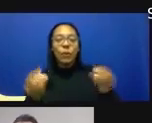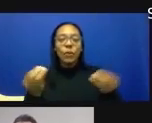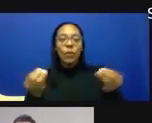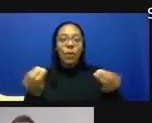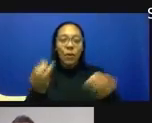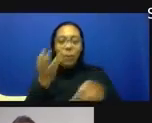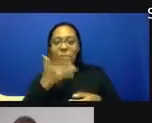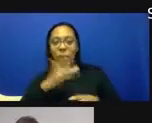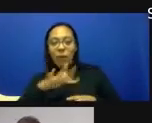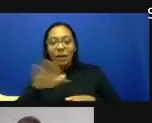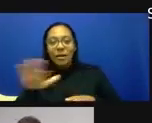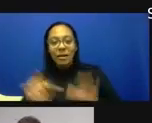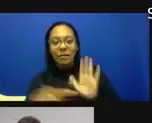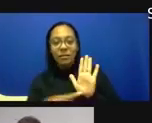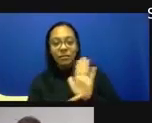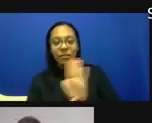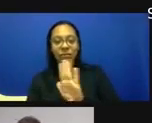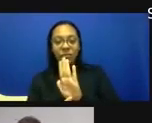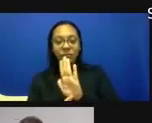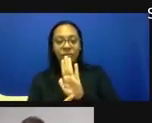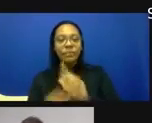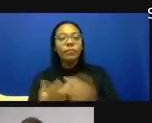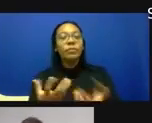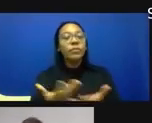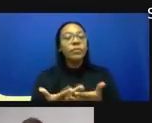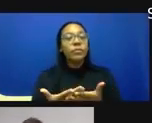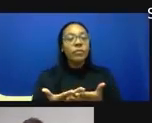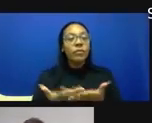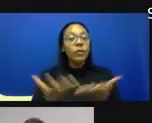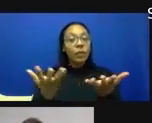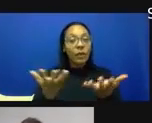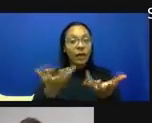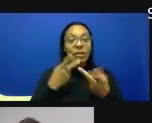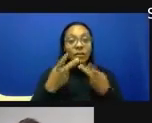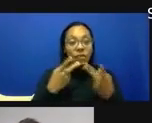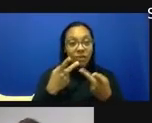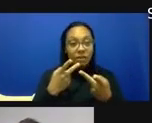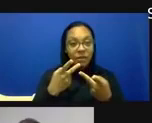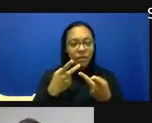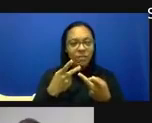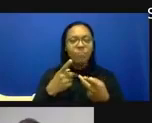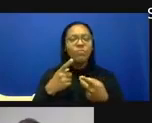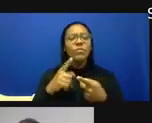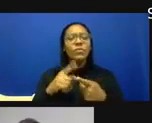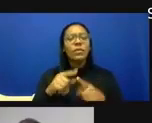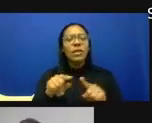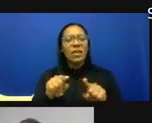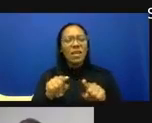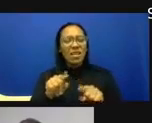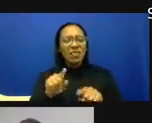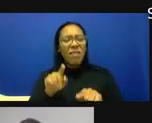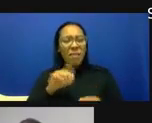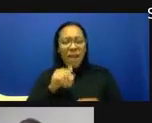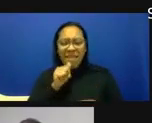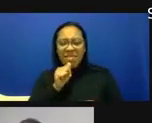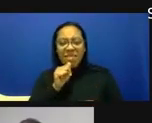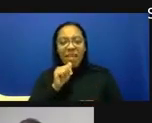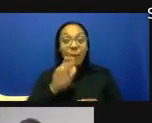Gabi, as só quero crianças. fazer um adendo, porque ainda complexificando um pouquinho mais,